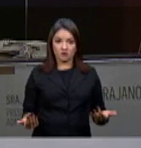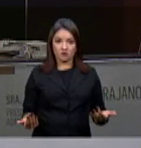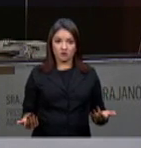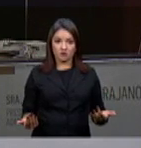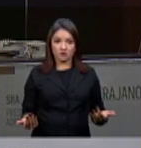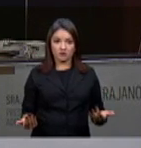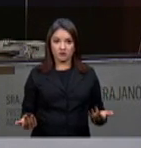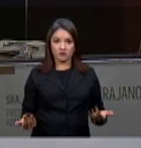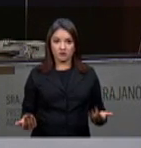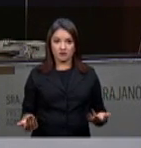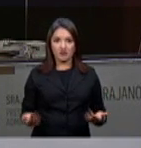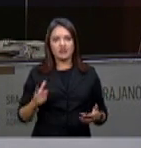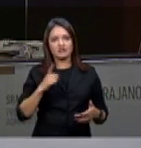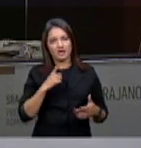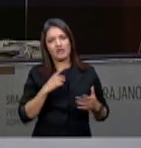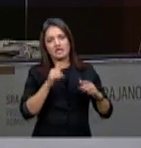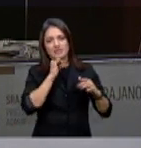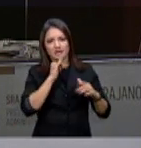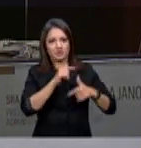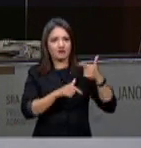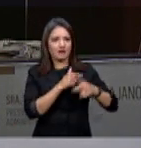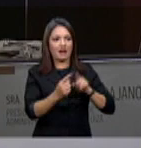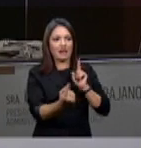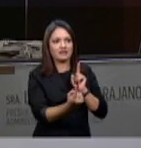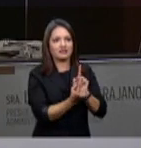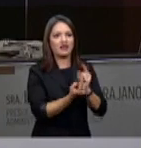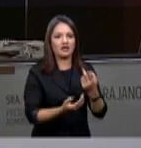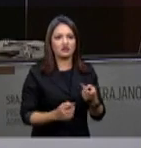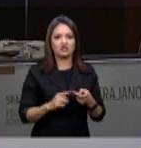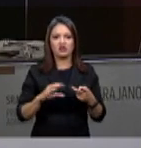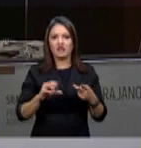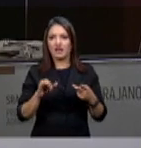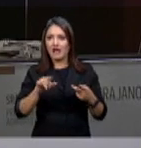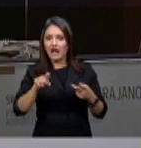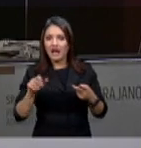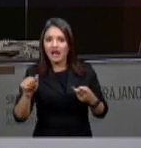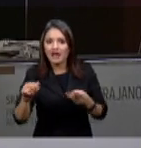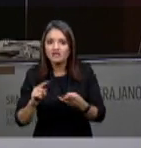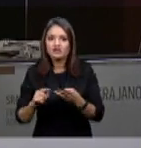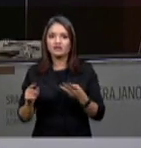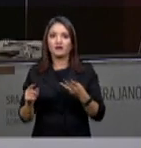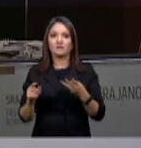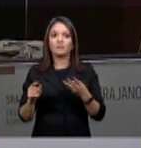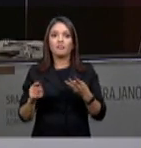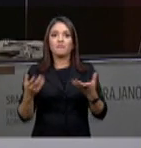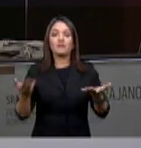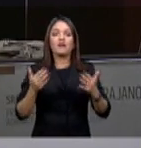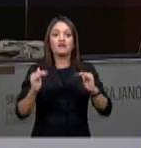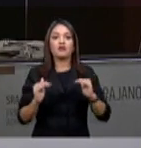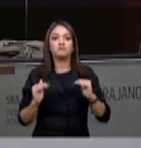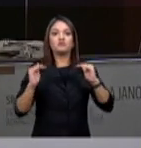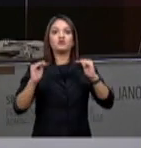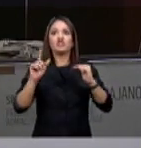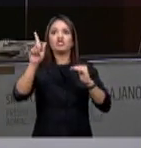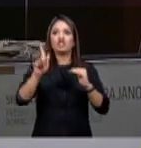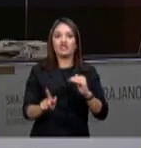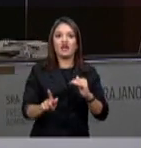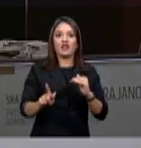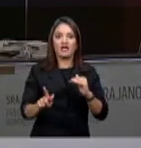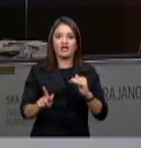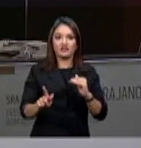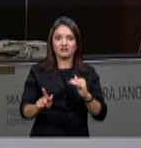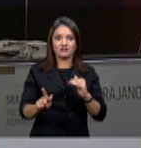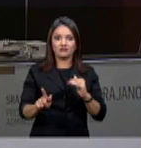taxa o atendente e vai crescendo ele quer chegar gerente em treinamento para poder ser gerente de uma loja